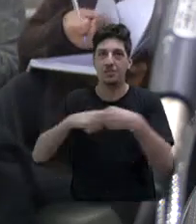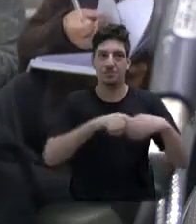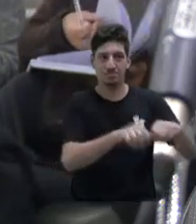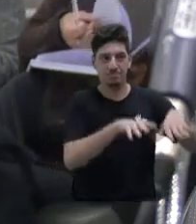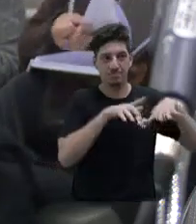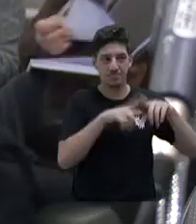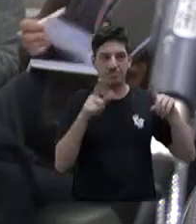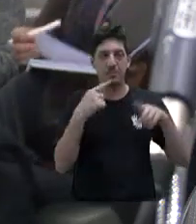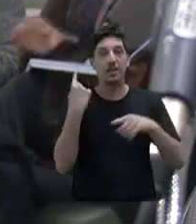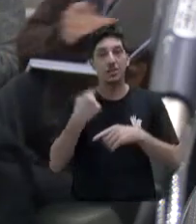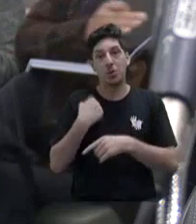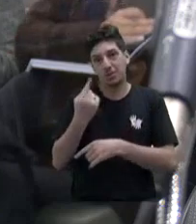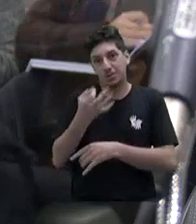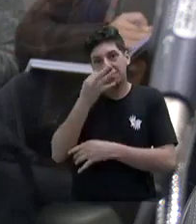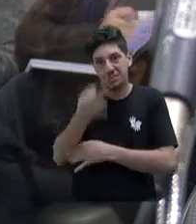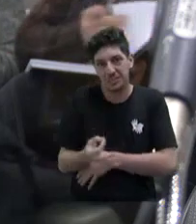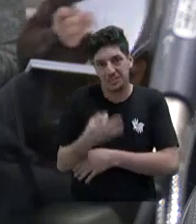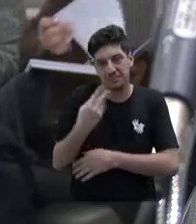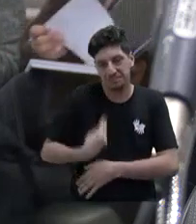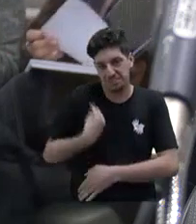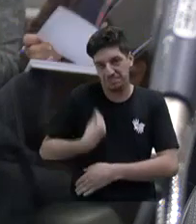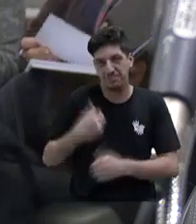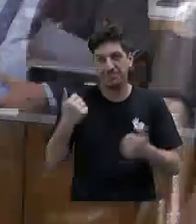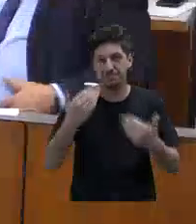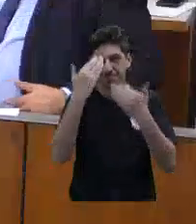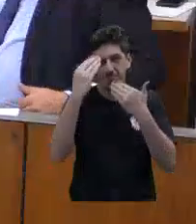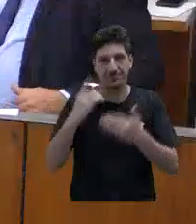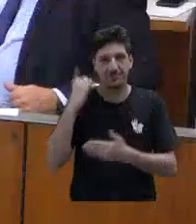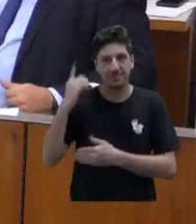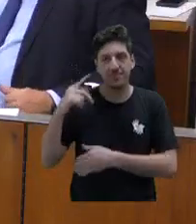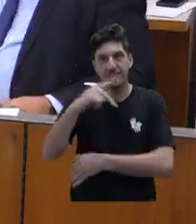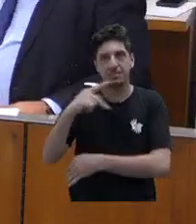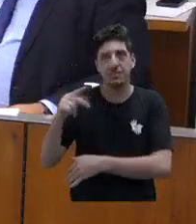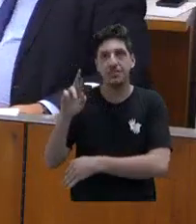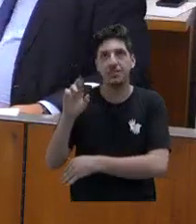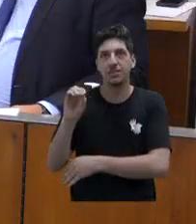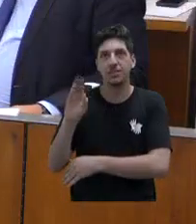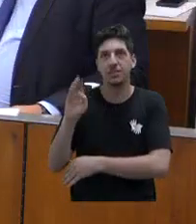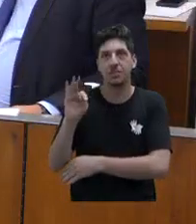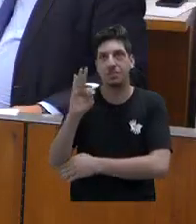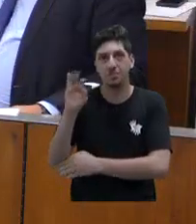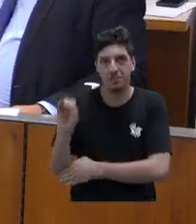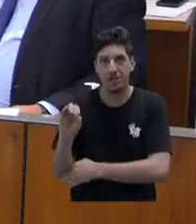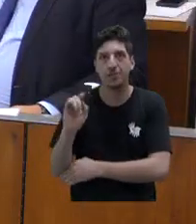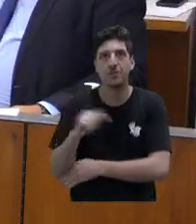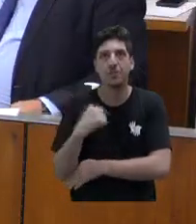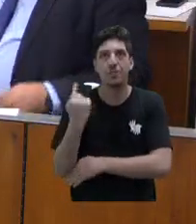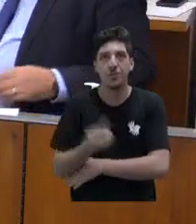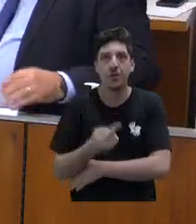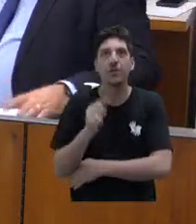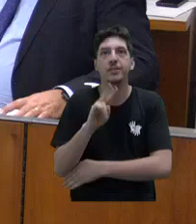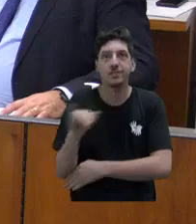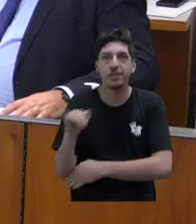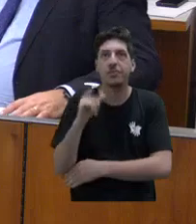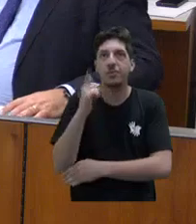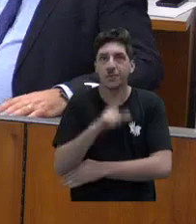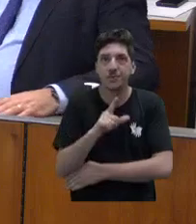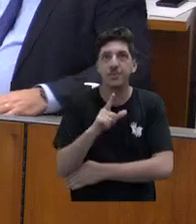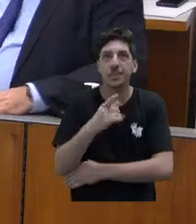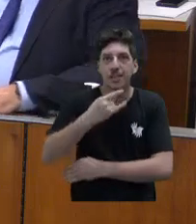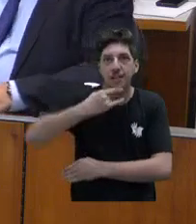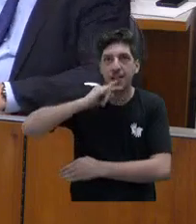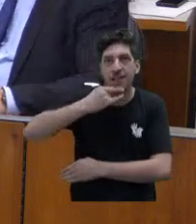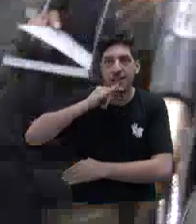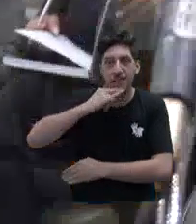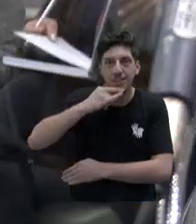ouvidos estavam aqui presentes. Obrigado, deputado presidente Roberto. Nós vamos ainda fazer da cachaça mais do